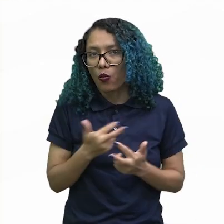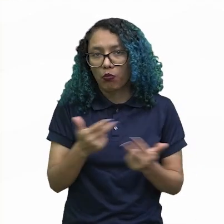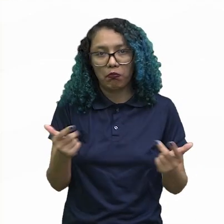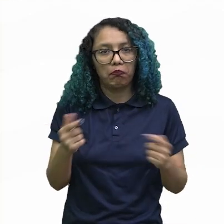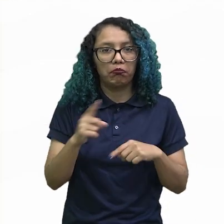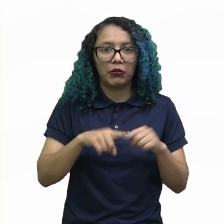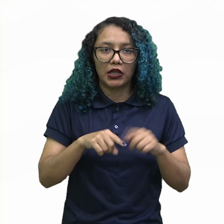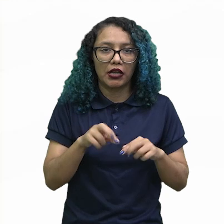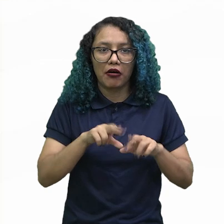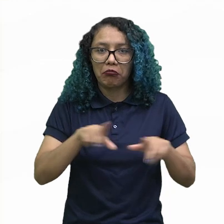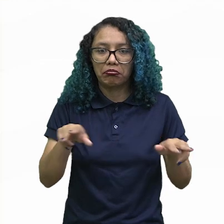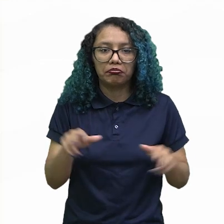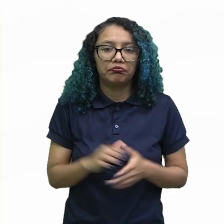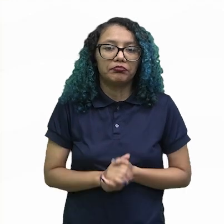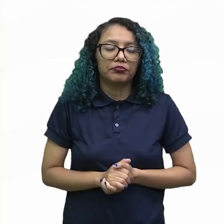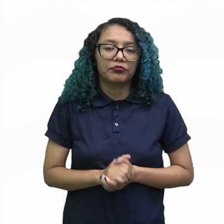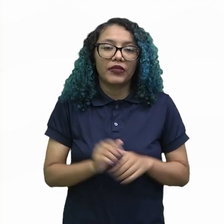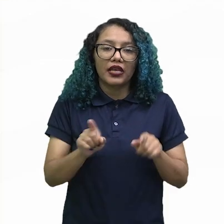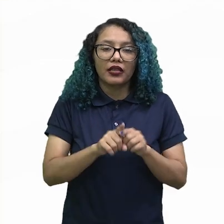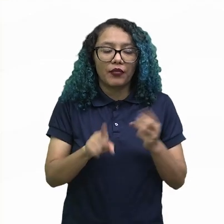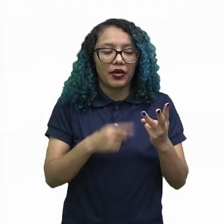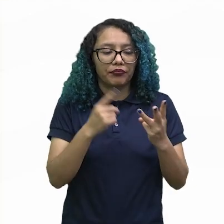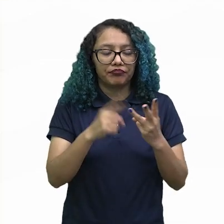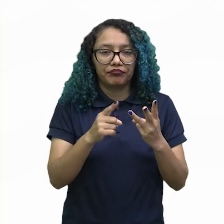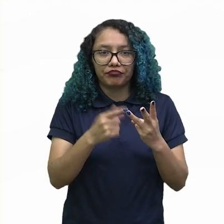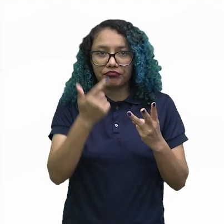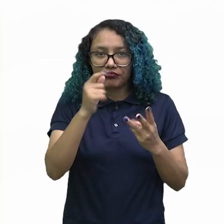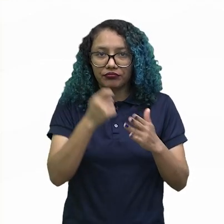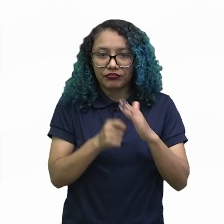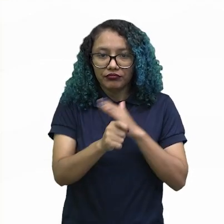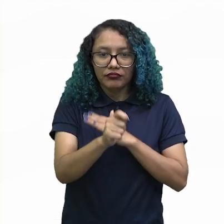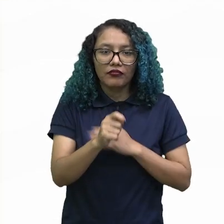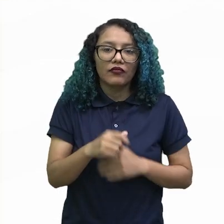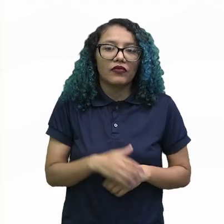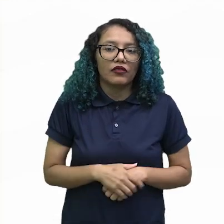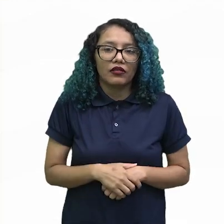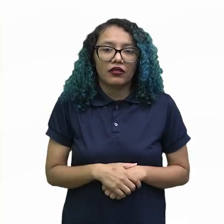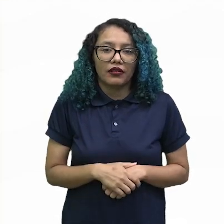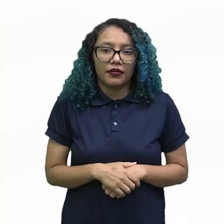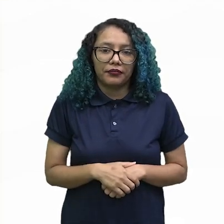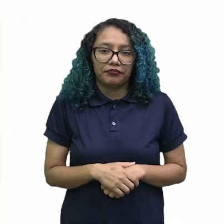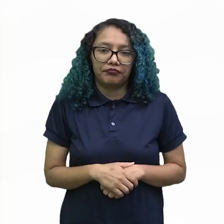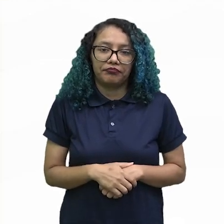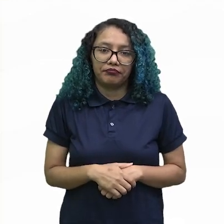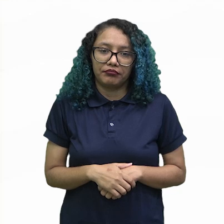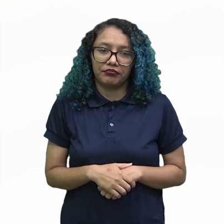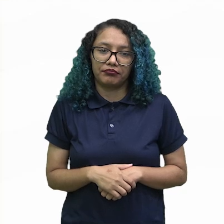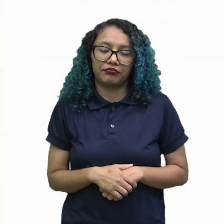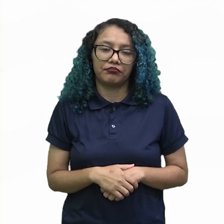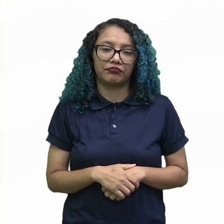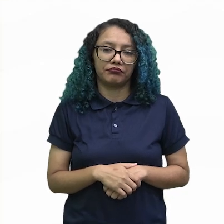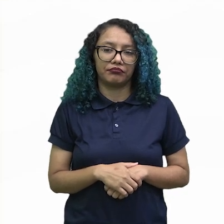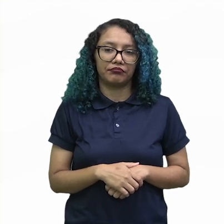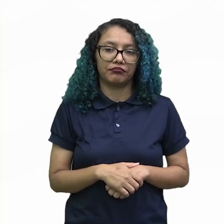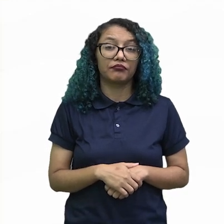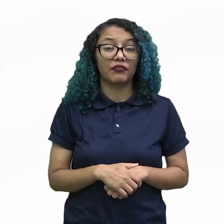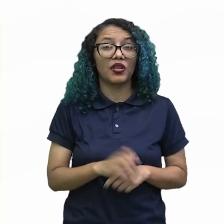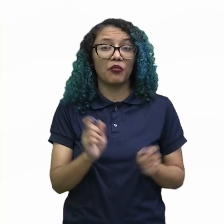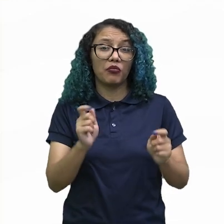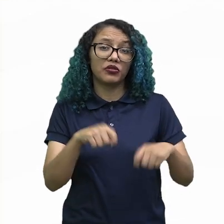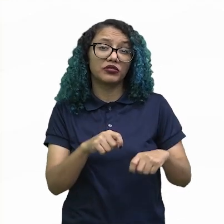bom? E, por fim, os investimentos. Em relação ao investimento, pessoal, isso é algo que vai